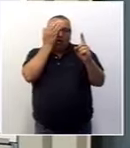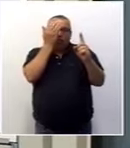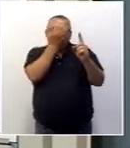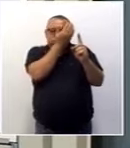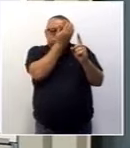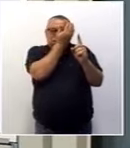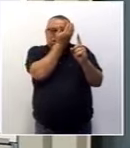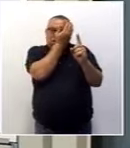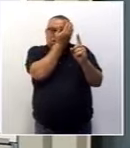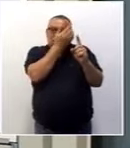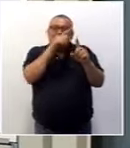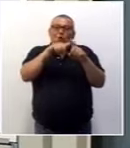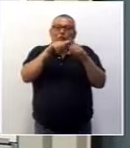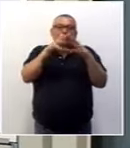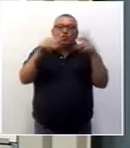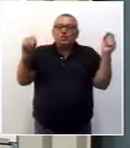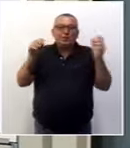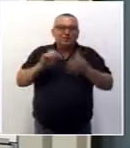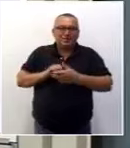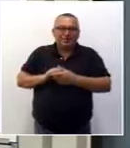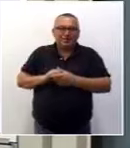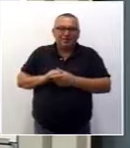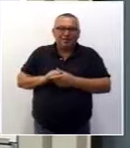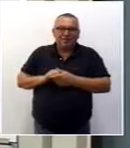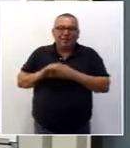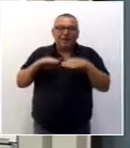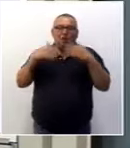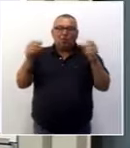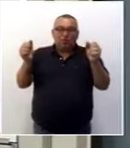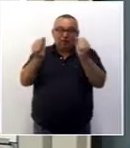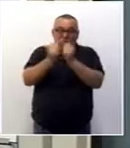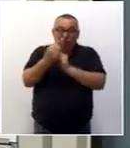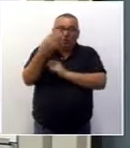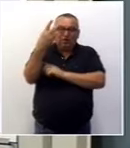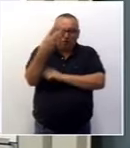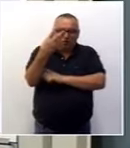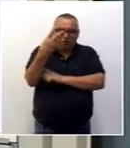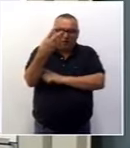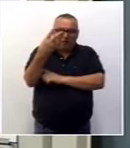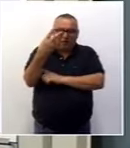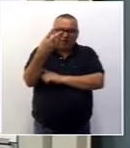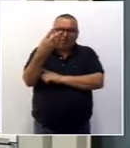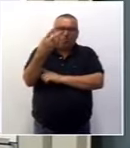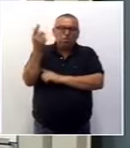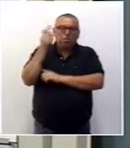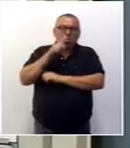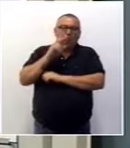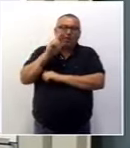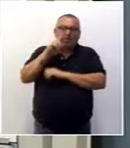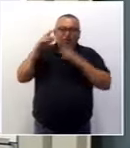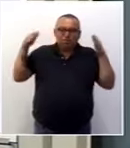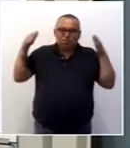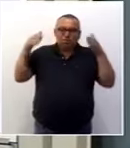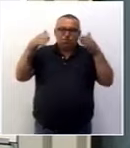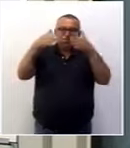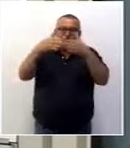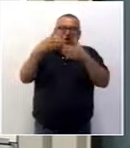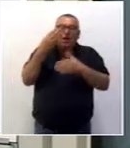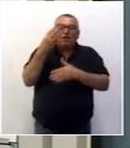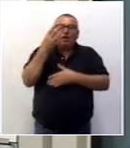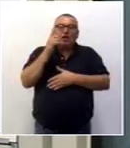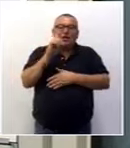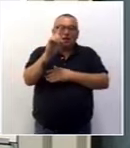vem de dois ângulos diferentes. E ao juntar essas duas imagens, né, a gente consegue enxergar em 3D. Por isso que eu